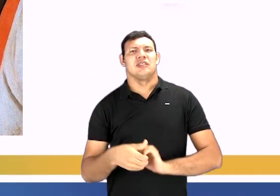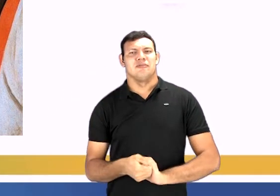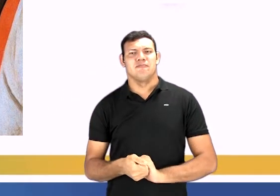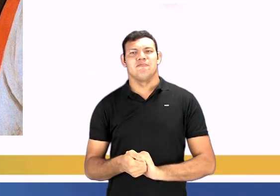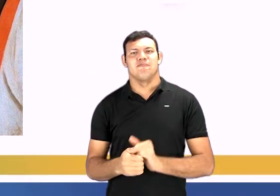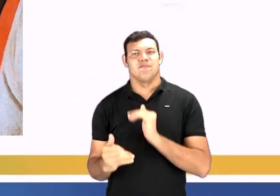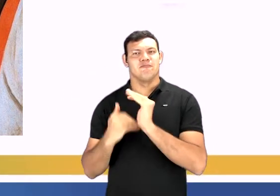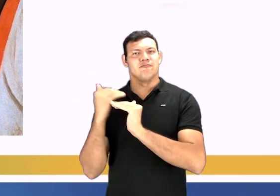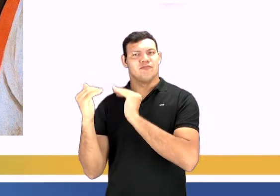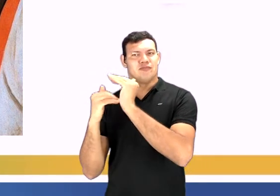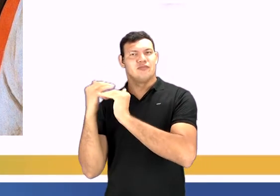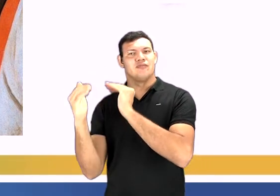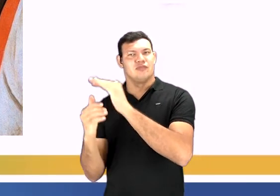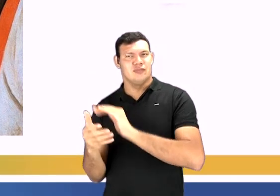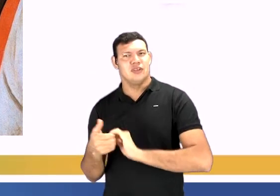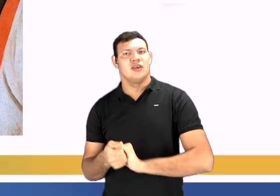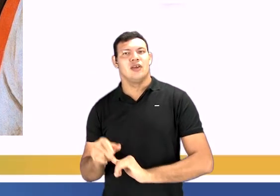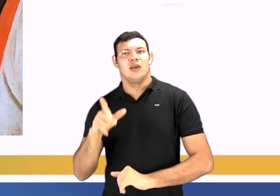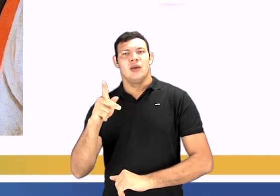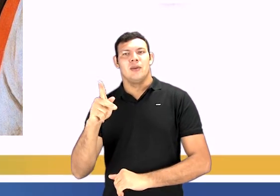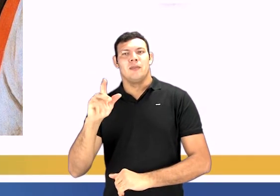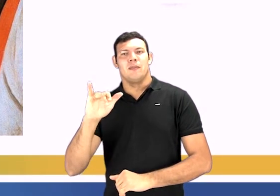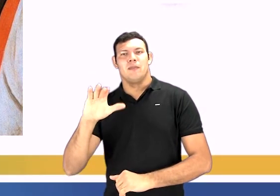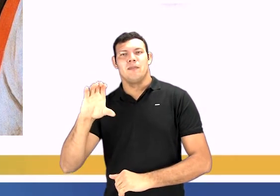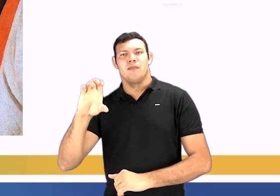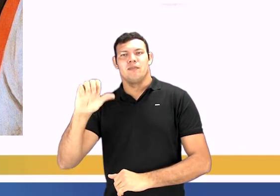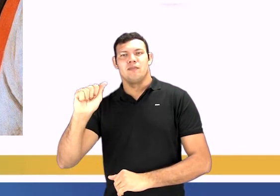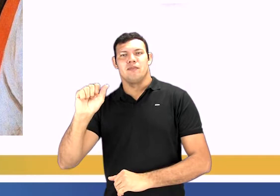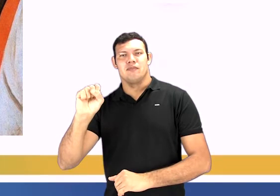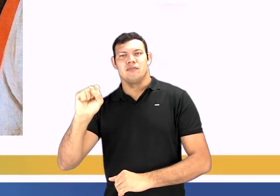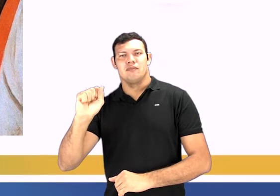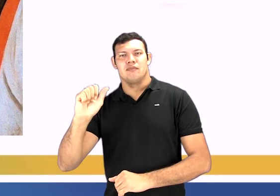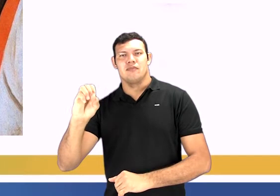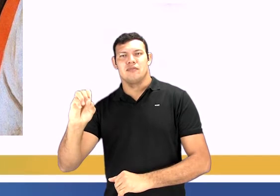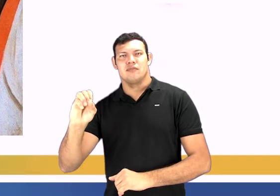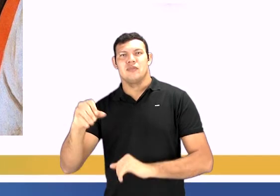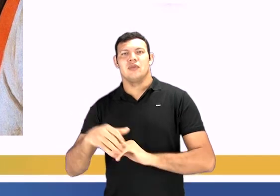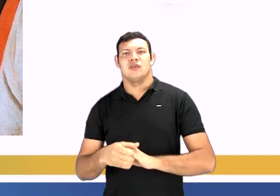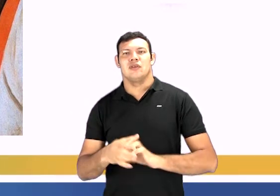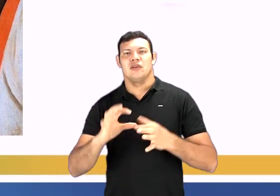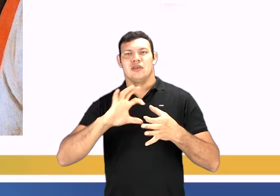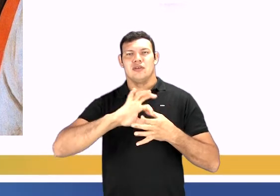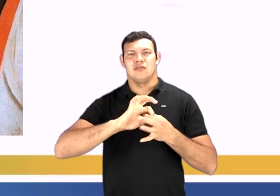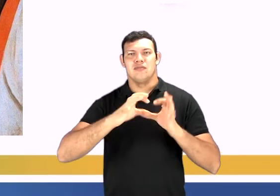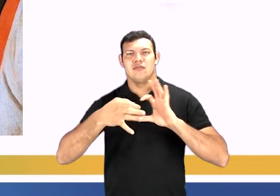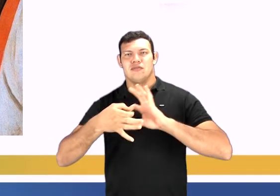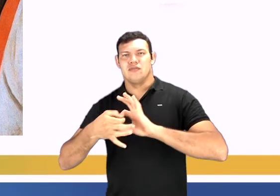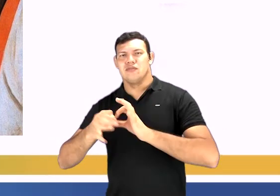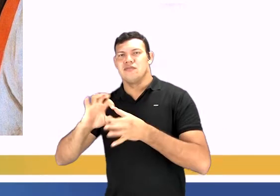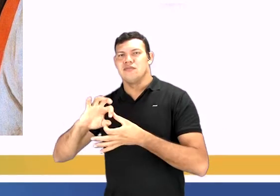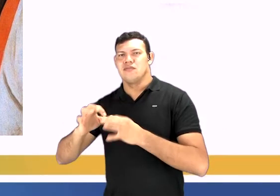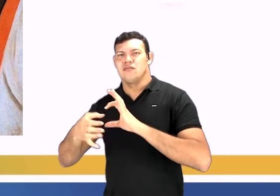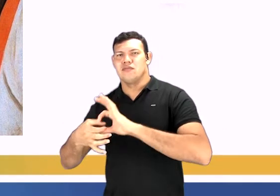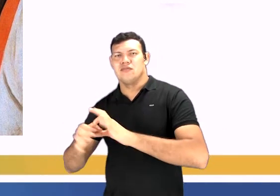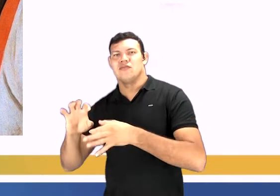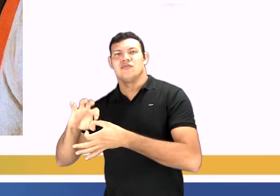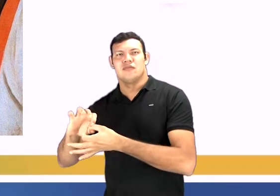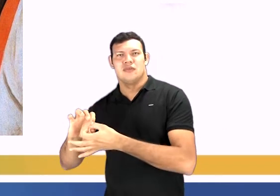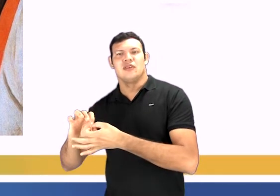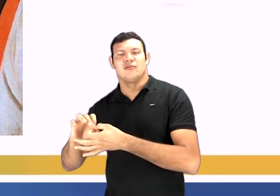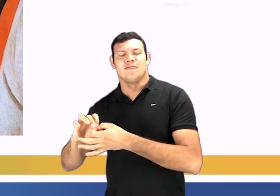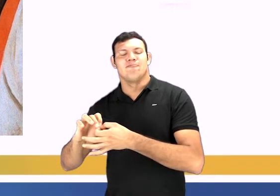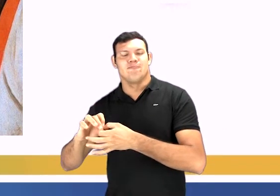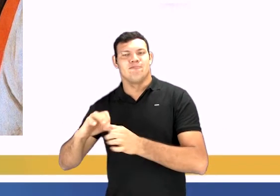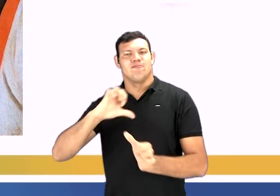por Pablo Picasso e Georges Braque, é uma corrente que tinha como finalidade